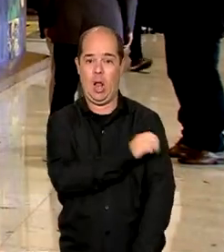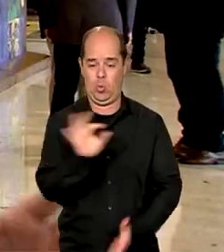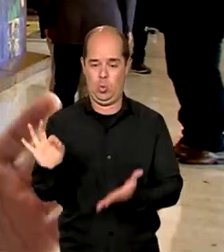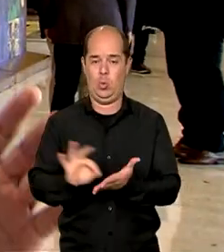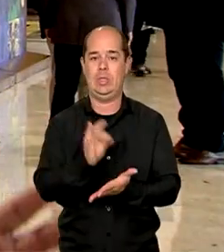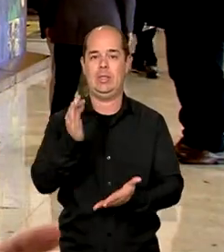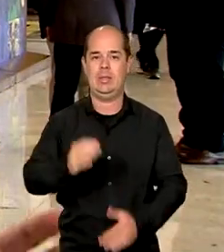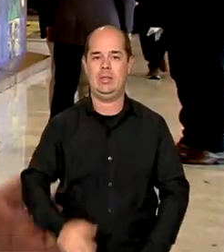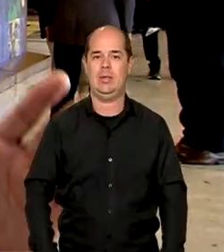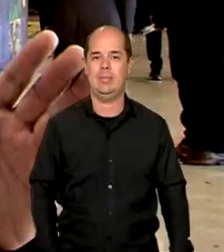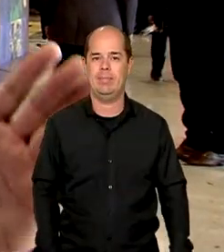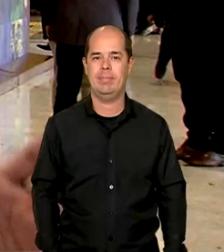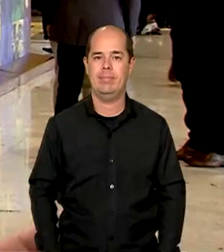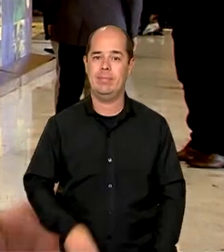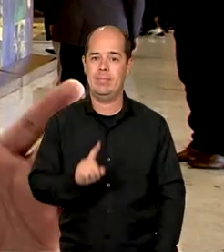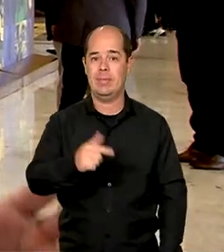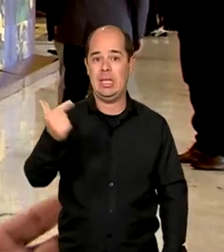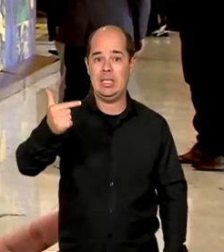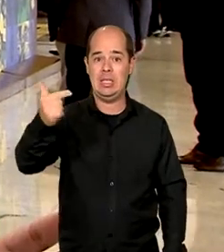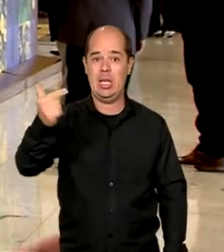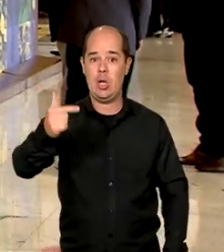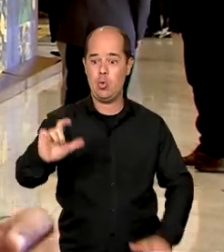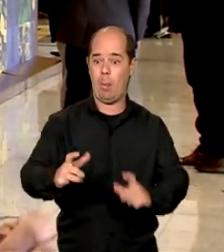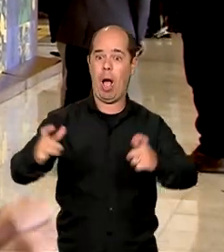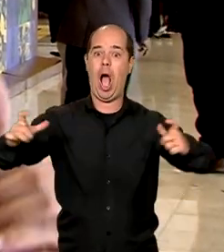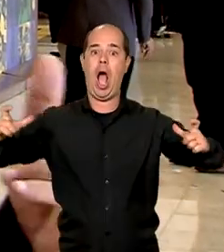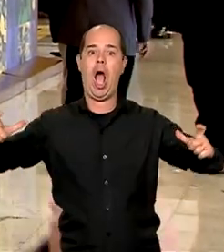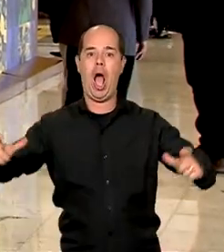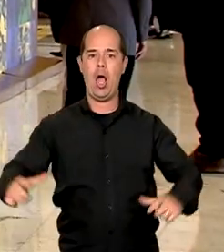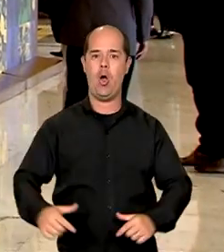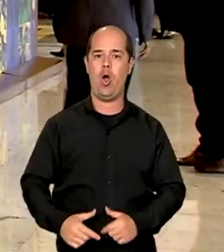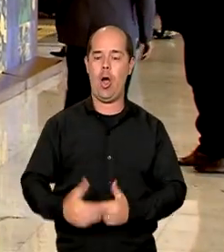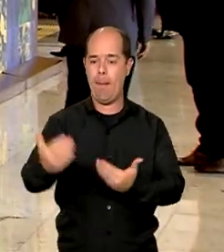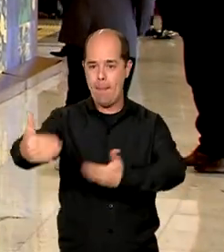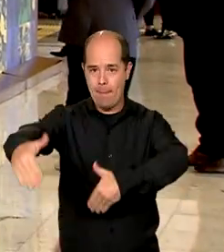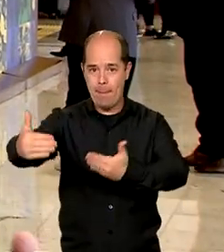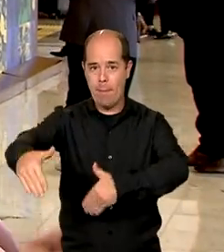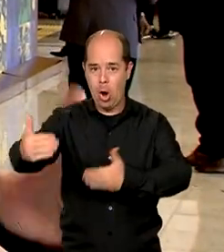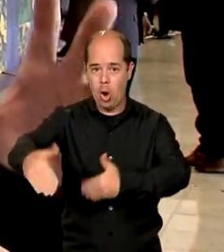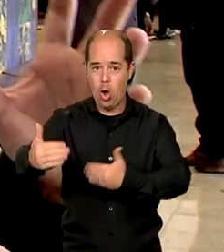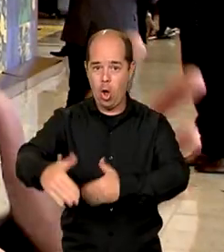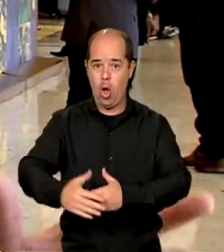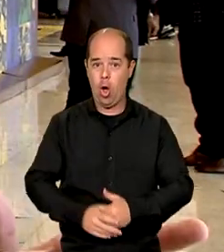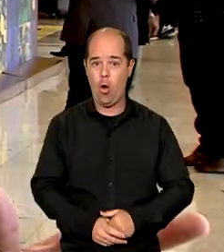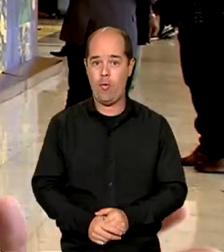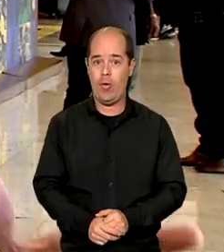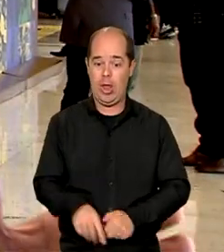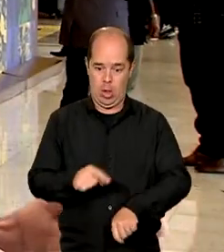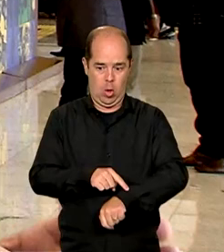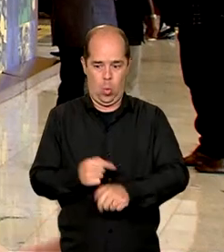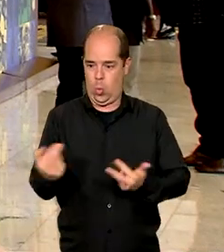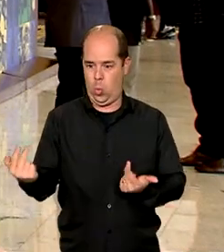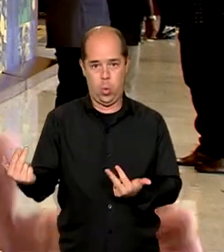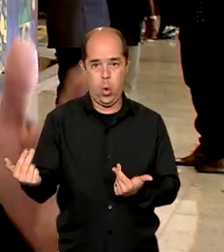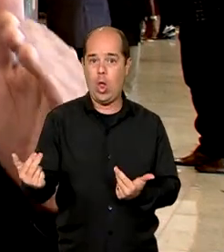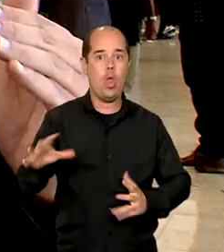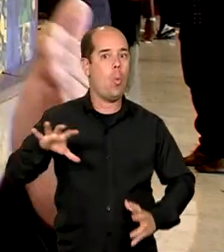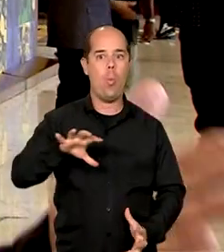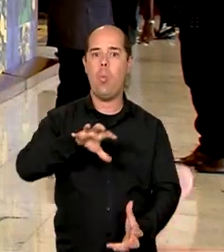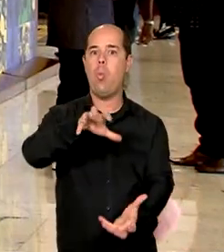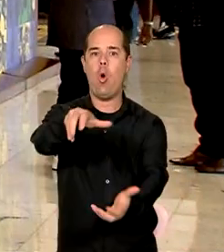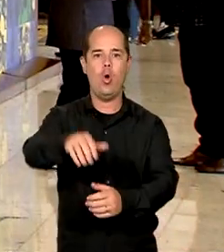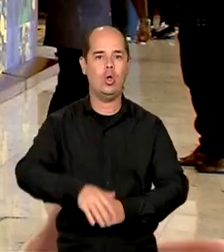falando do segundo maior exame aplicado de forma simultânea no mundo. Então a gente só perde